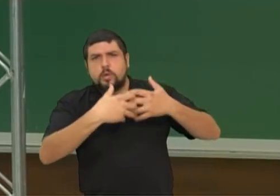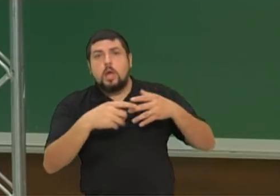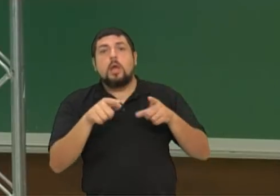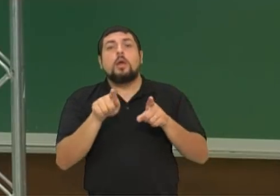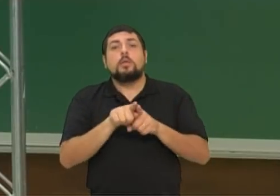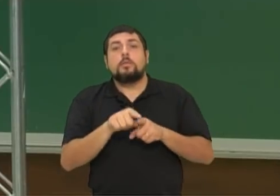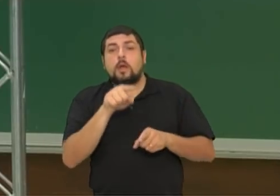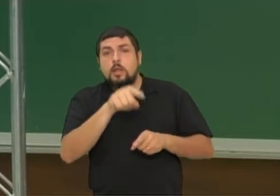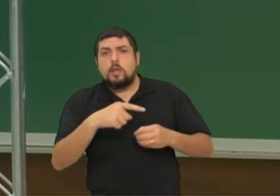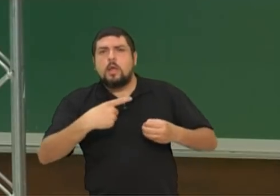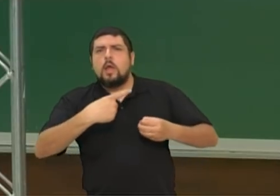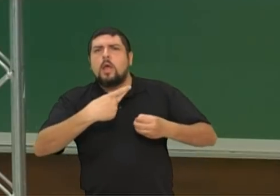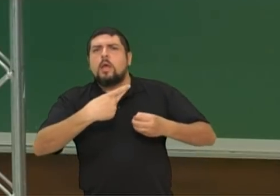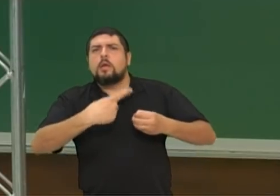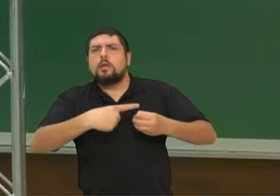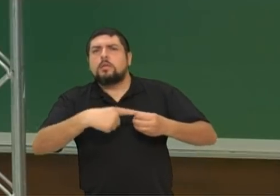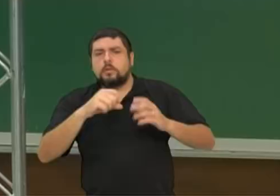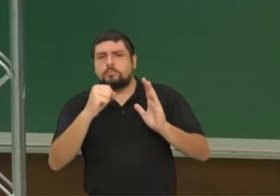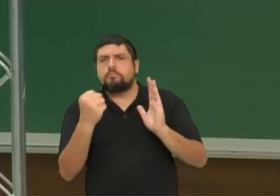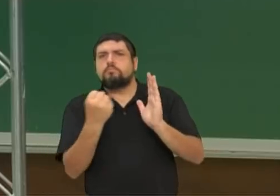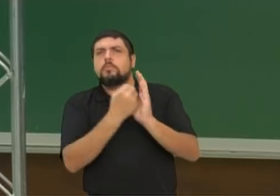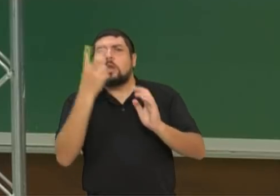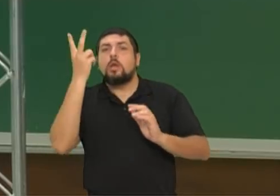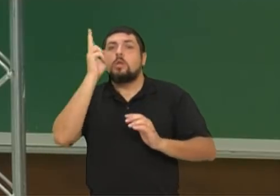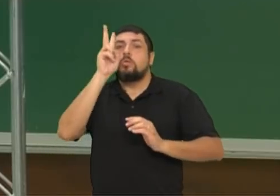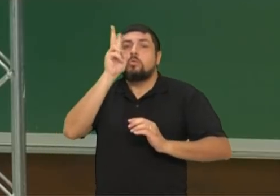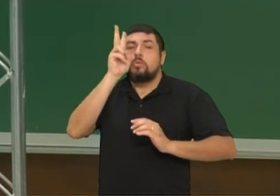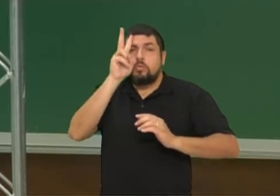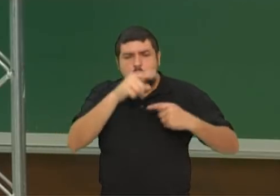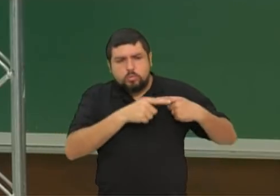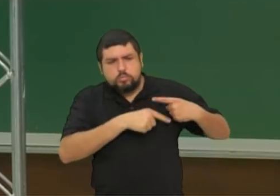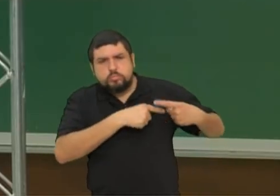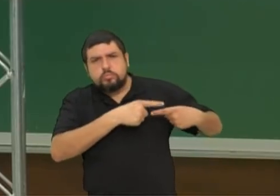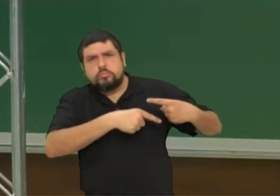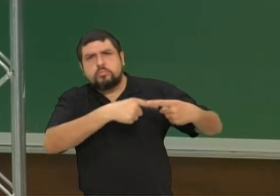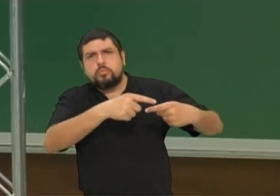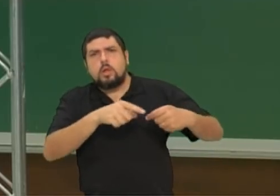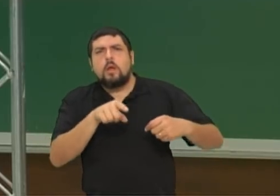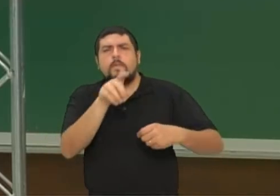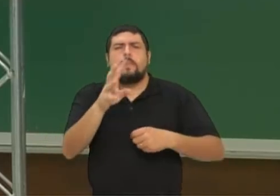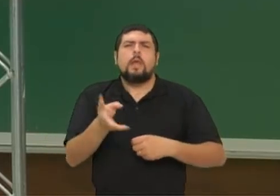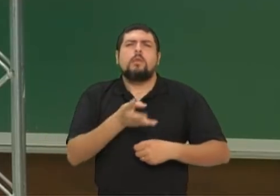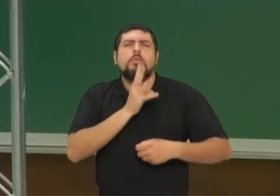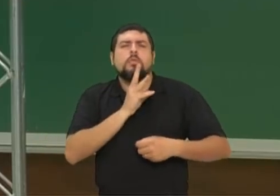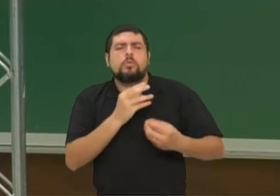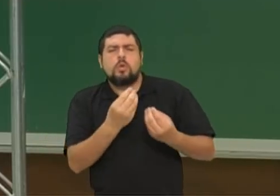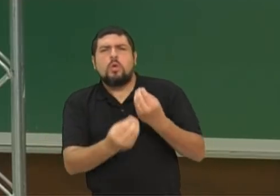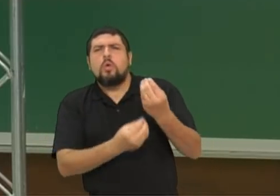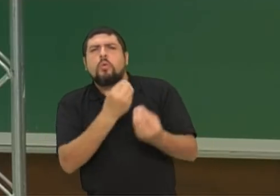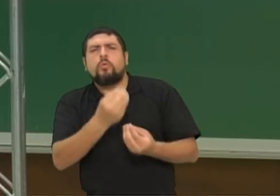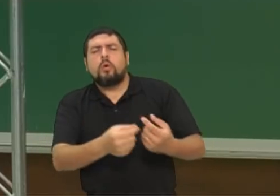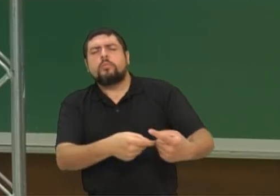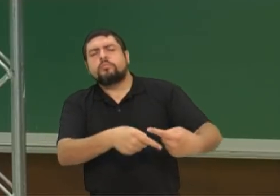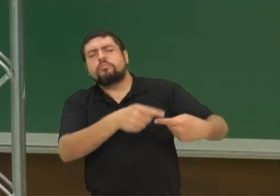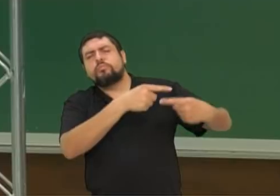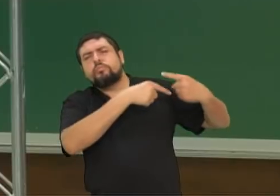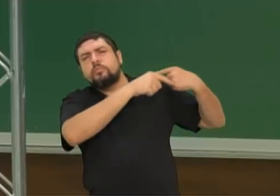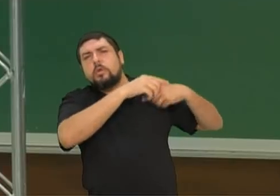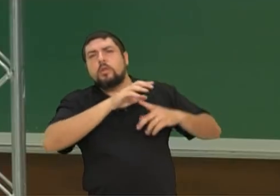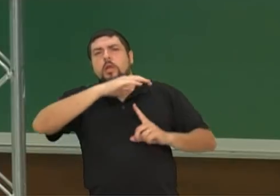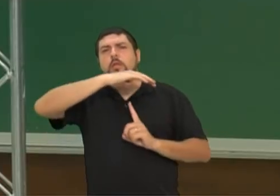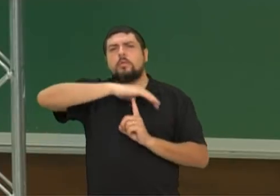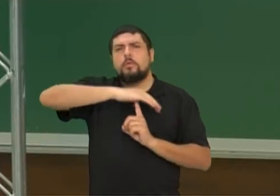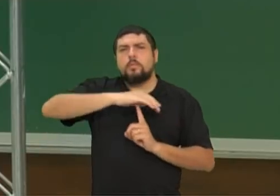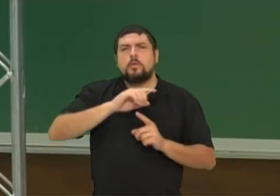cidades históricas. Aí você vai acabar conhecendo os pioneiros, a imigração, igrejas e catedrais com uma grande